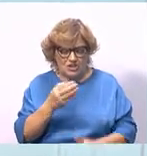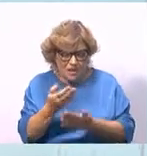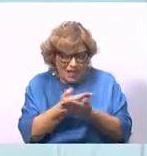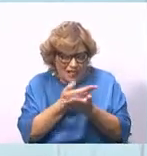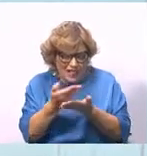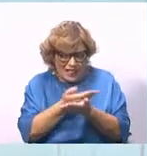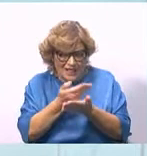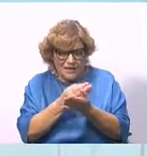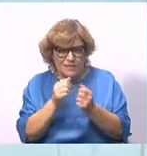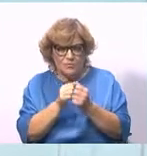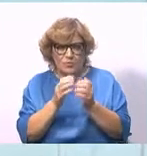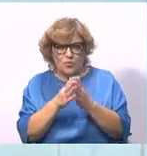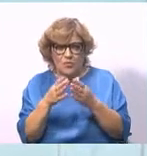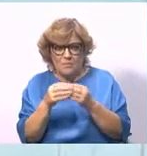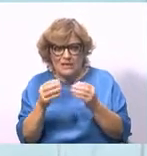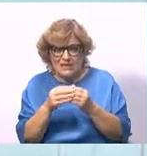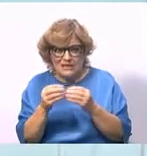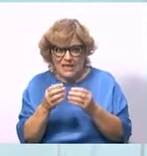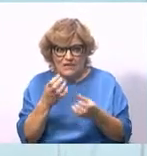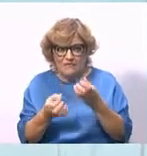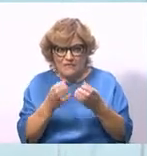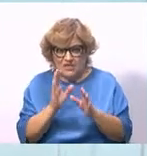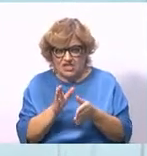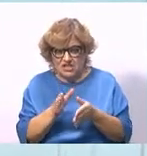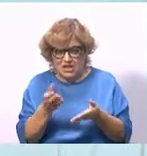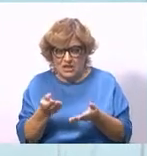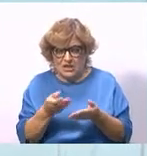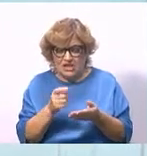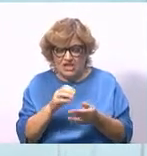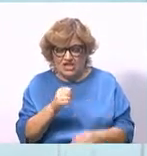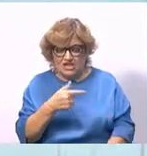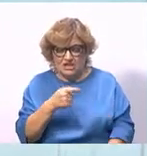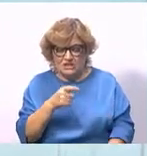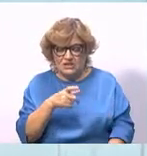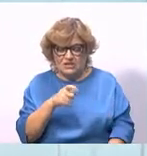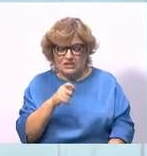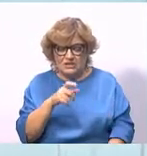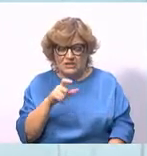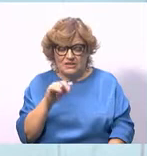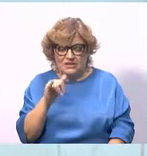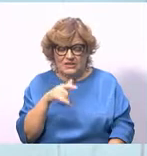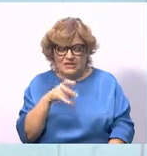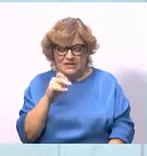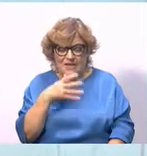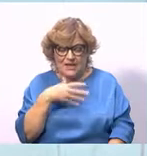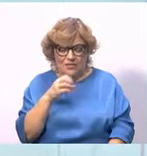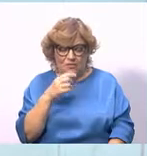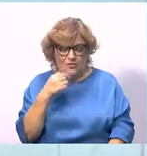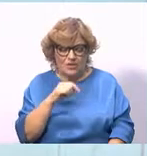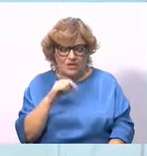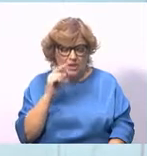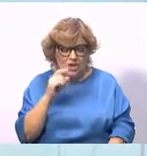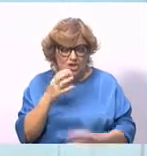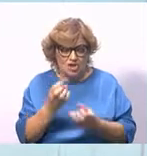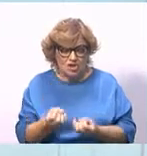todos os materiais esterilizados, como é lógico, e depois podemos fazer e chama-se este penso que estamos aqui a ver, que é com uma espuma